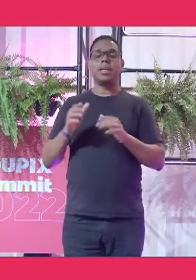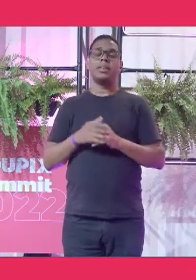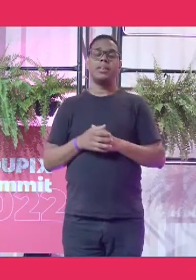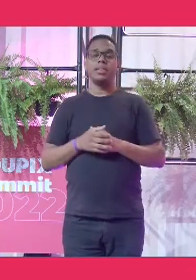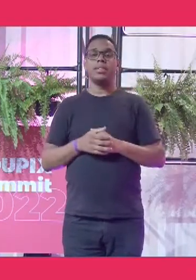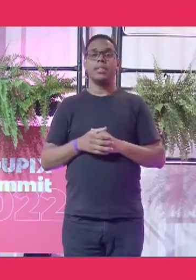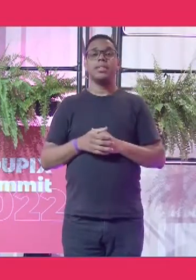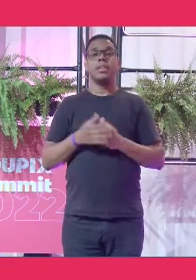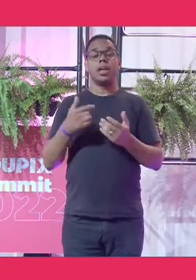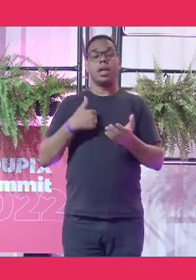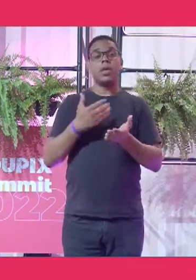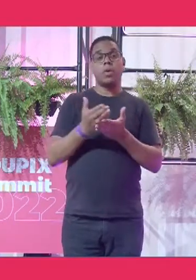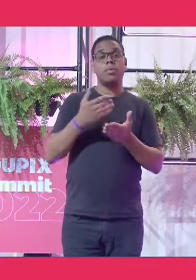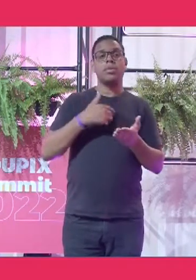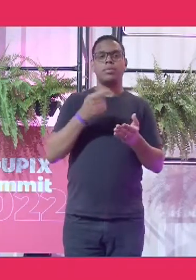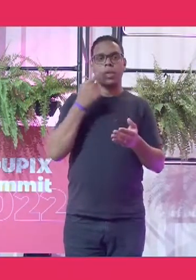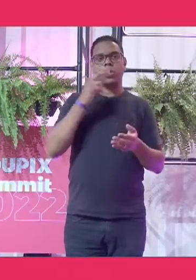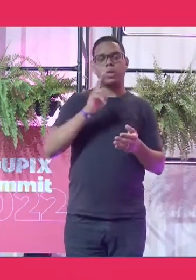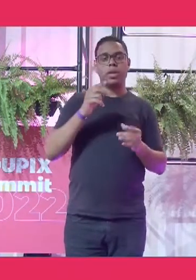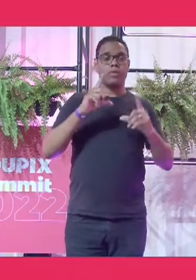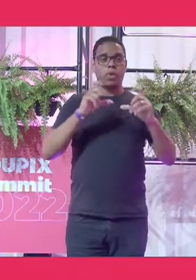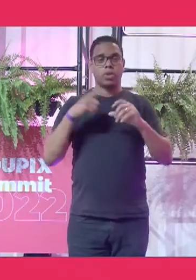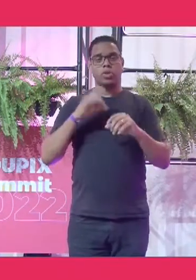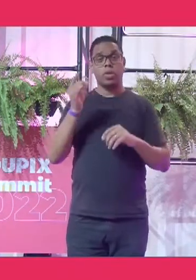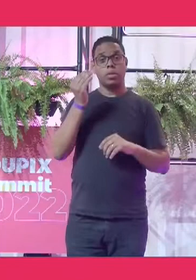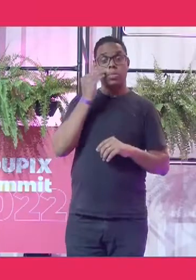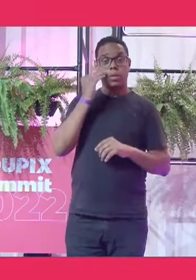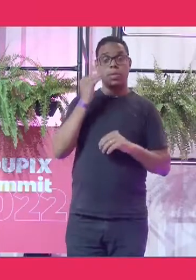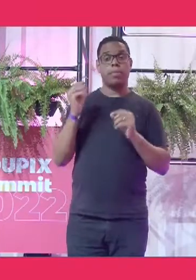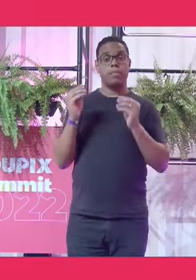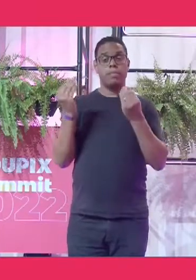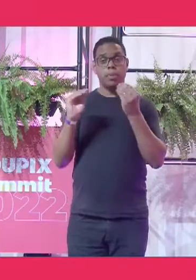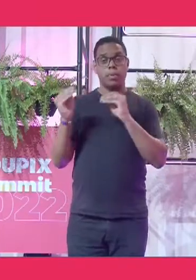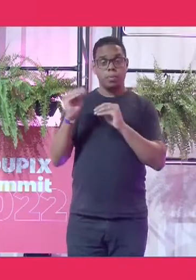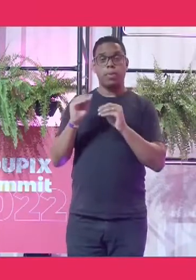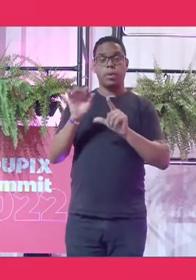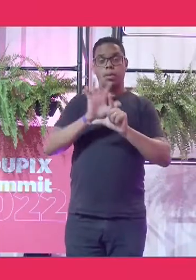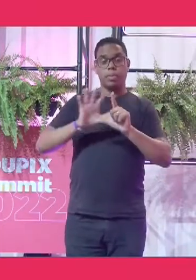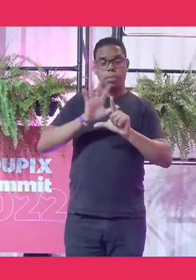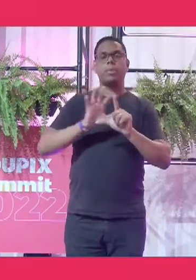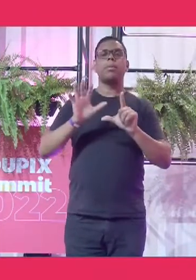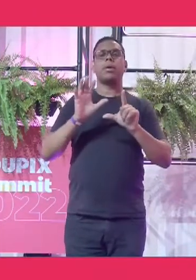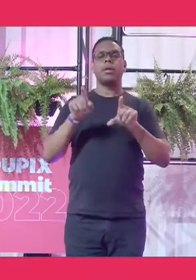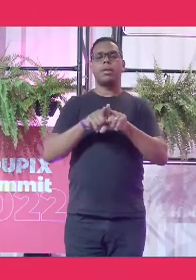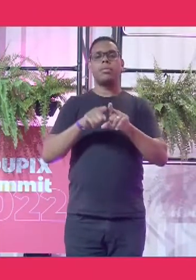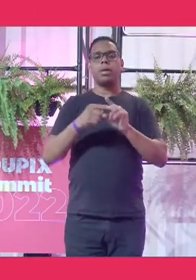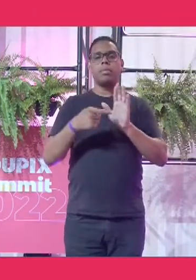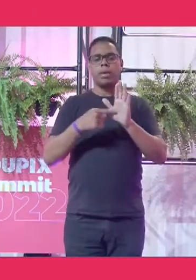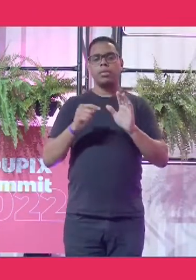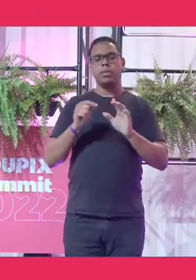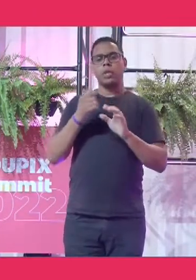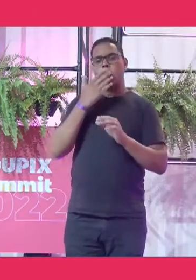ter, entendeu? Aí eu só vou postar foto, agora fazer experimento, só vou postar foto de fundo desfocado, hipersaturada. Bombava, as pessoas